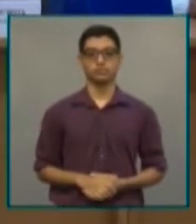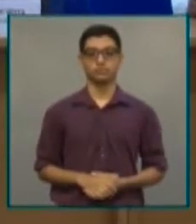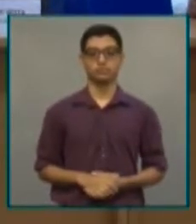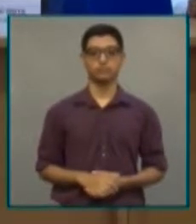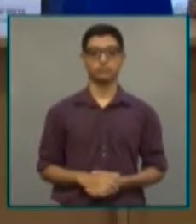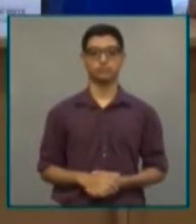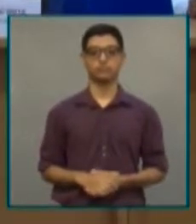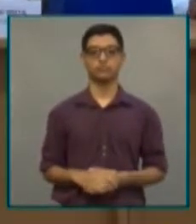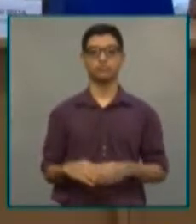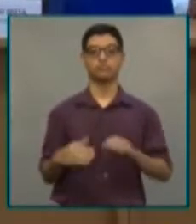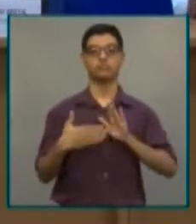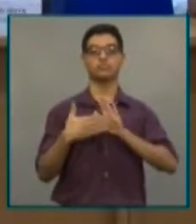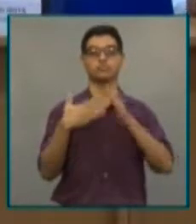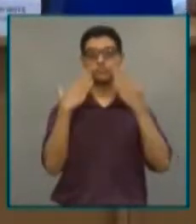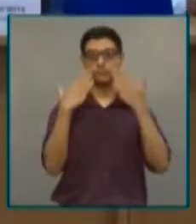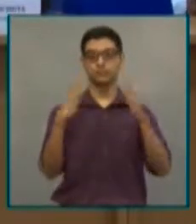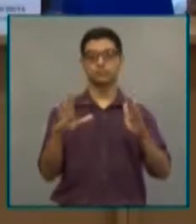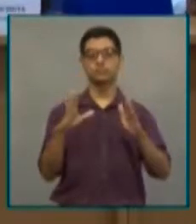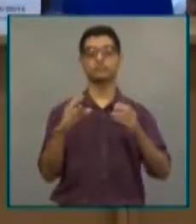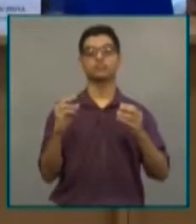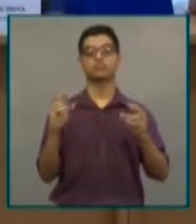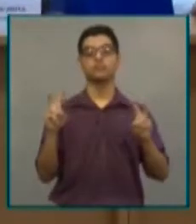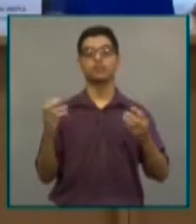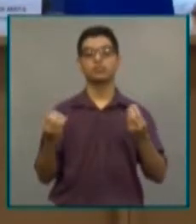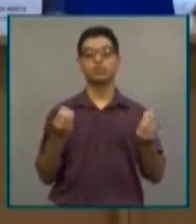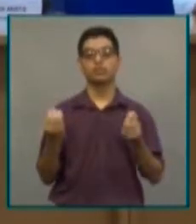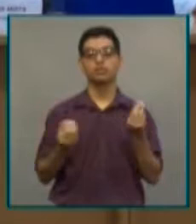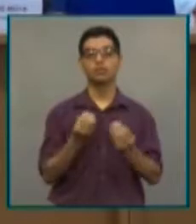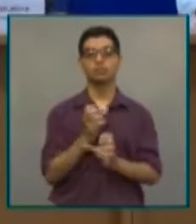Transparência de contas da OAB.